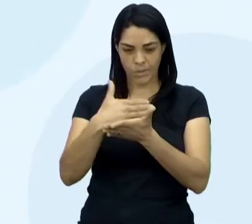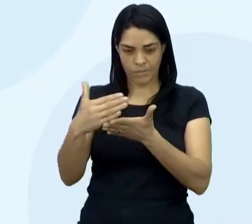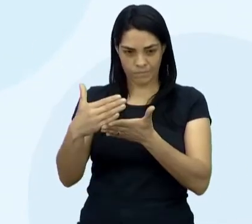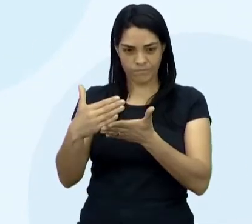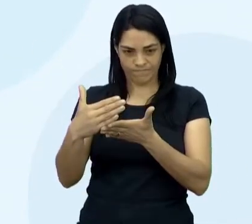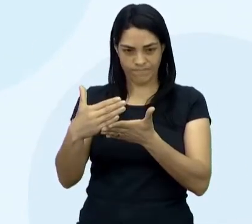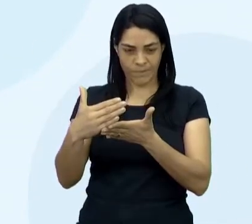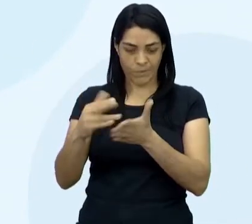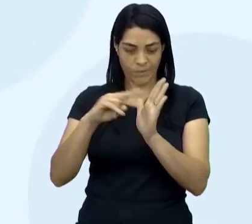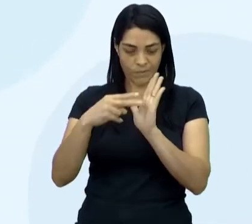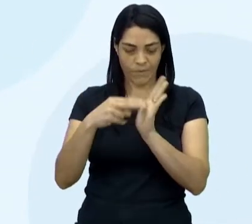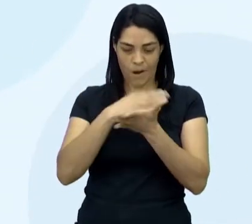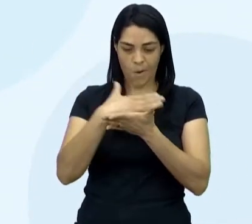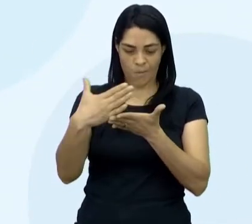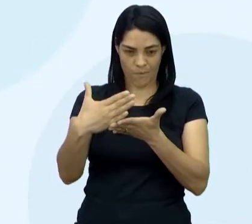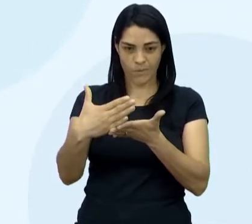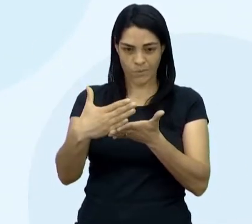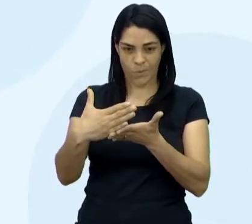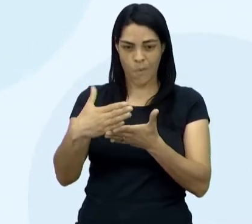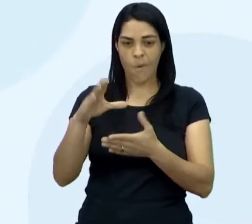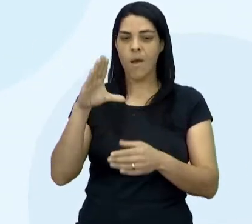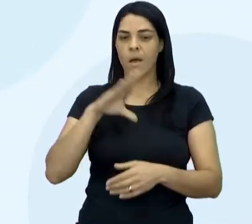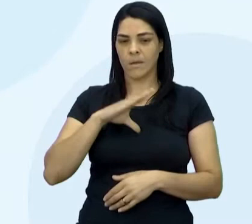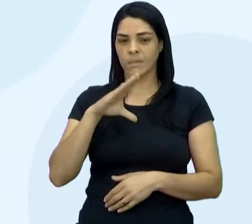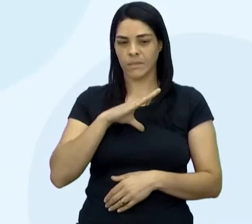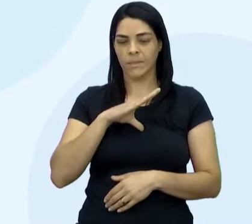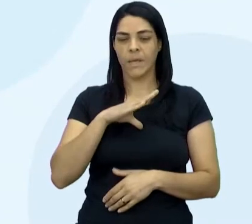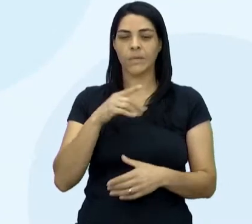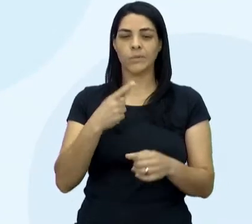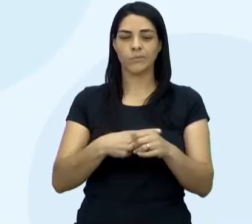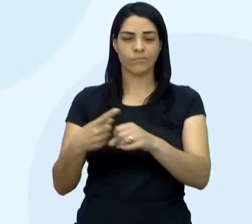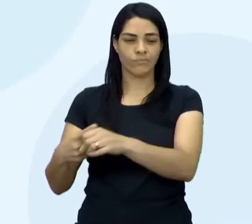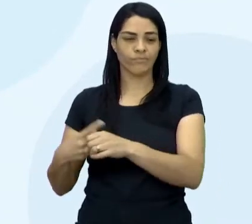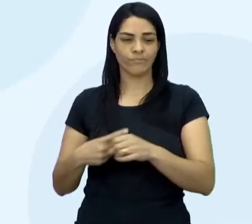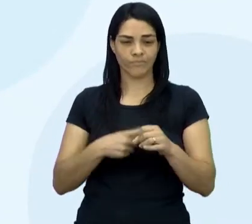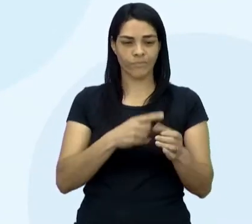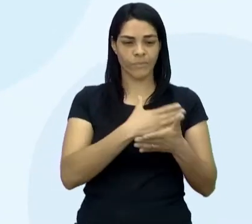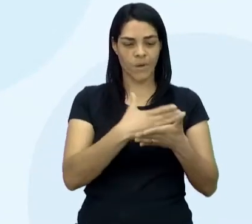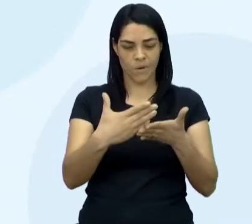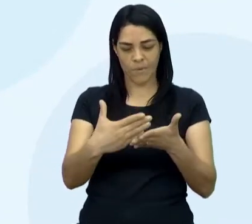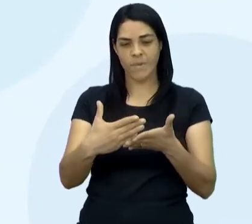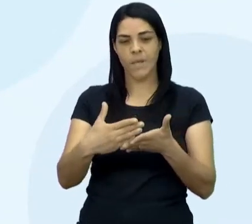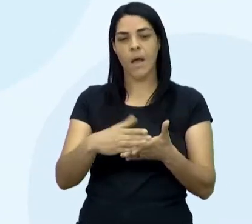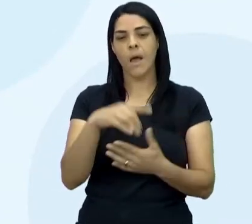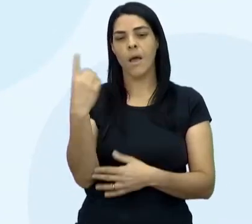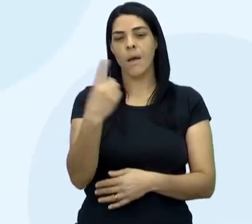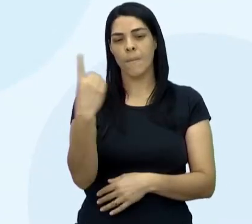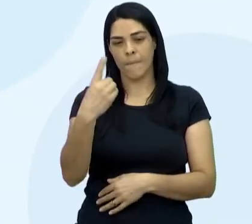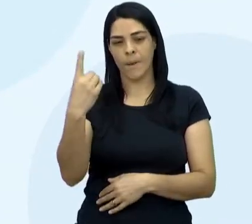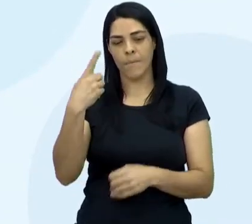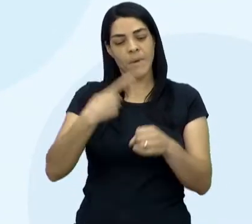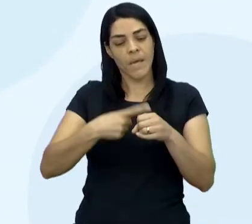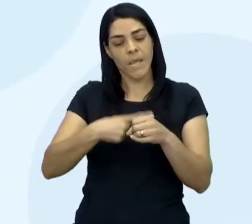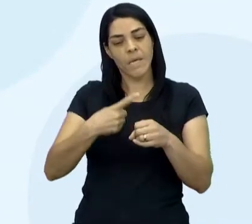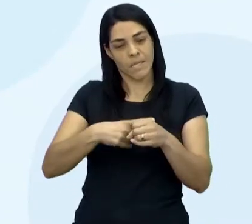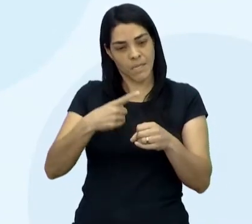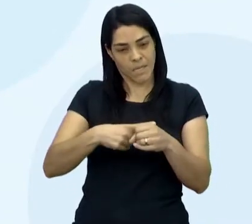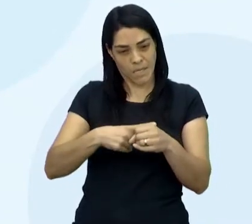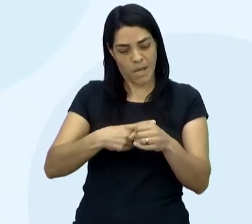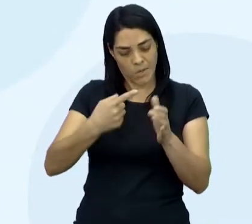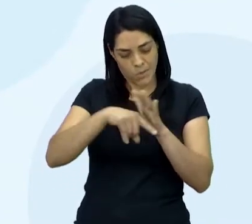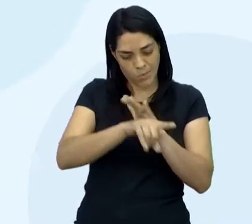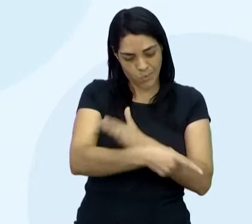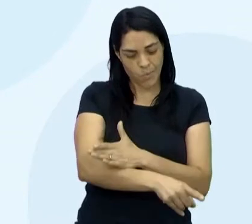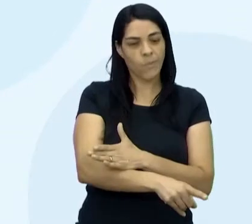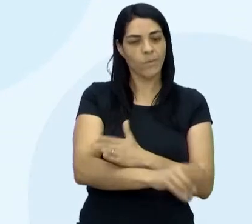catequização indígena foi o principal motor para inauguração dessa primeira cidade aí que foi fundada